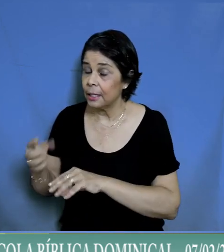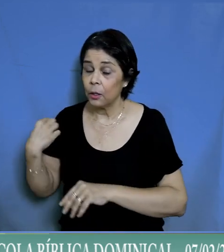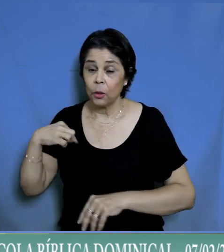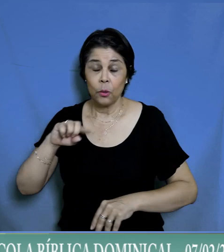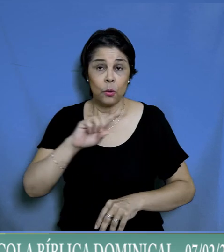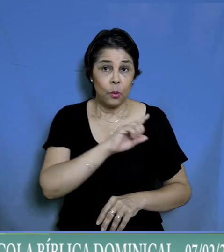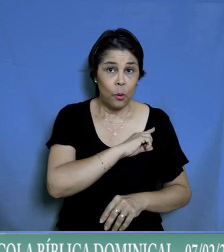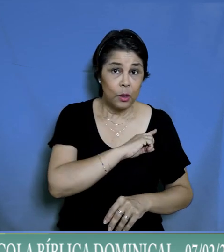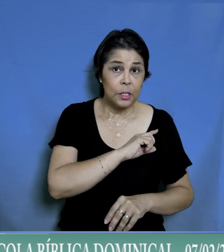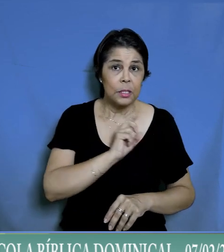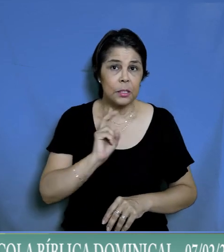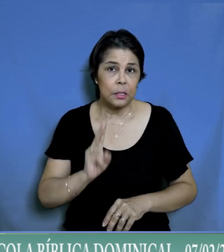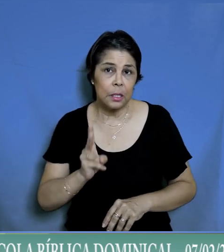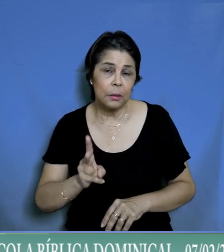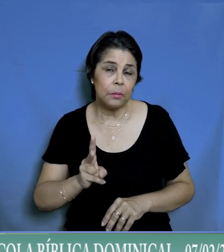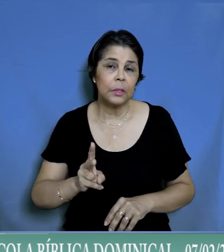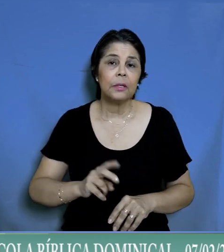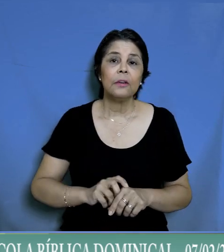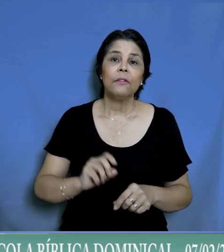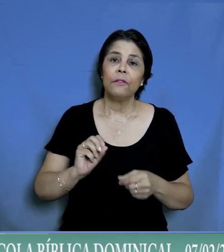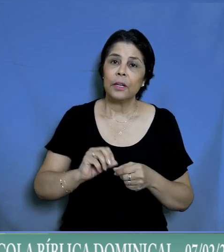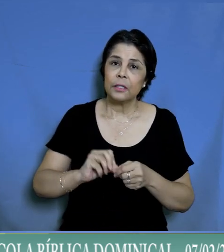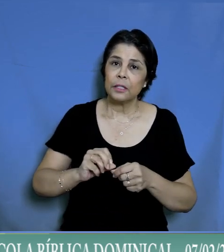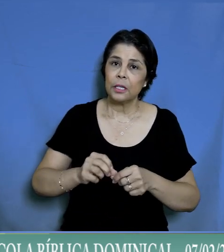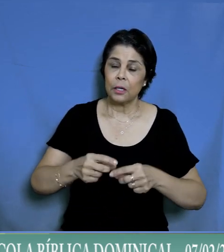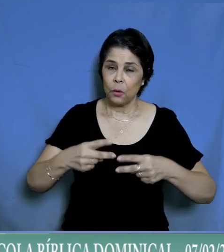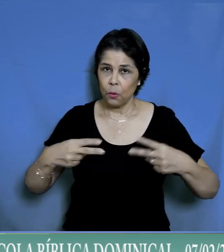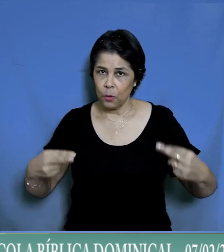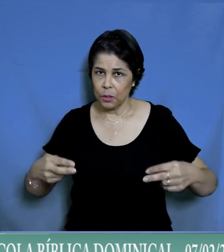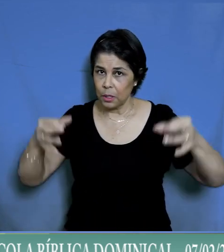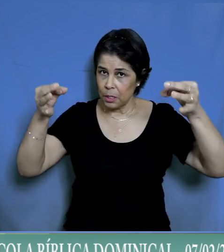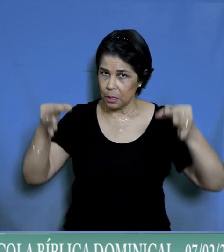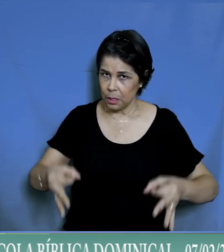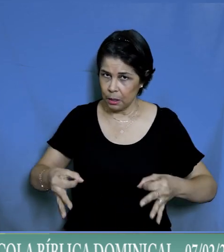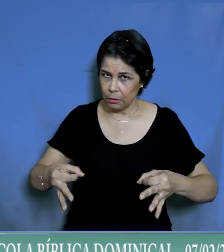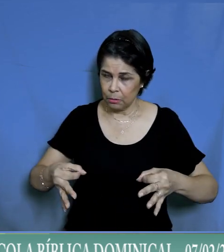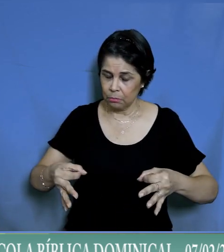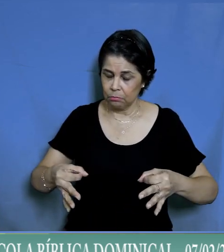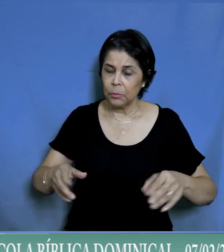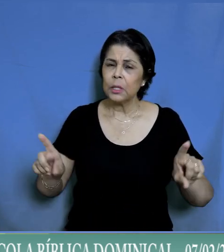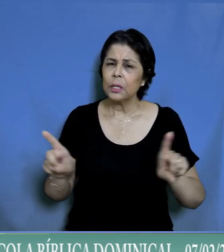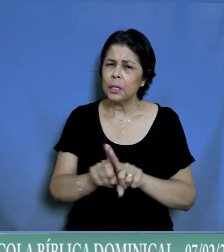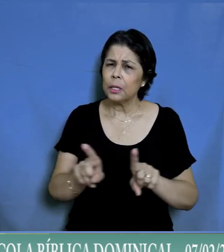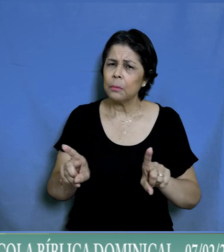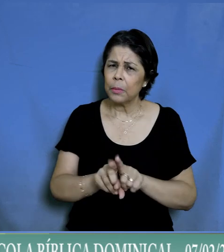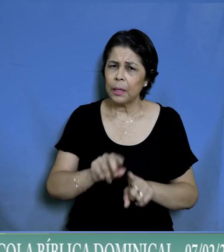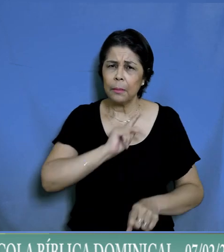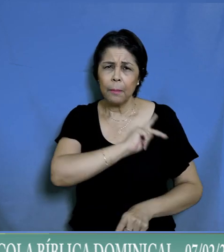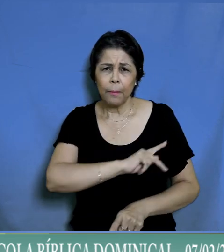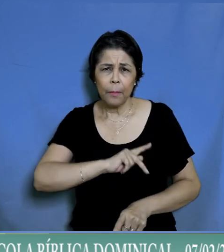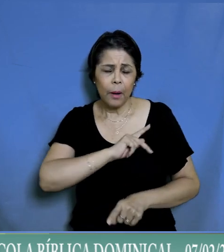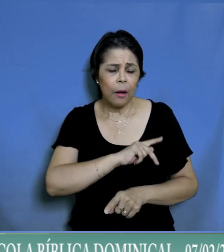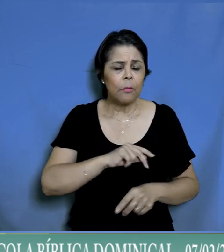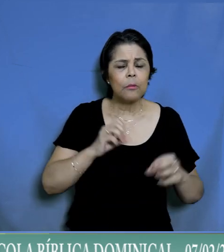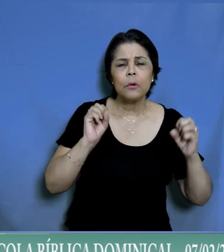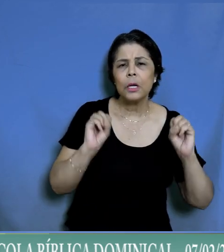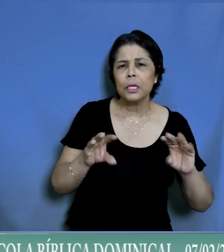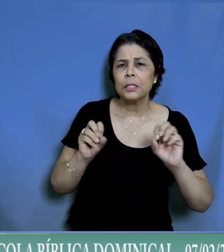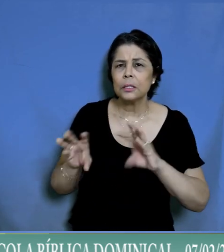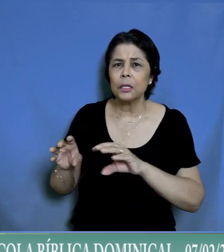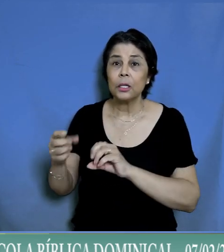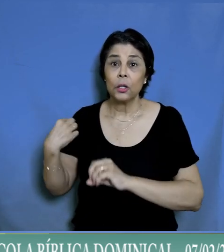a Deus através do trabalho. Aquilo que você faz deve ter a mesma dedicação,